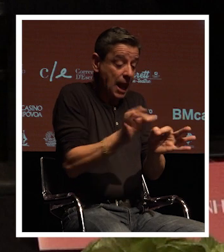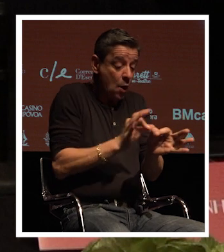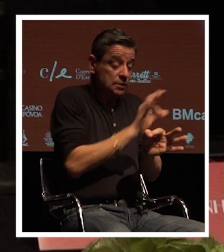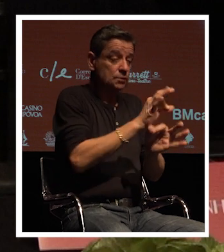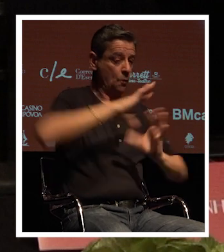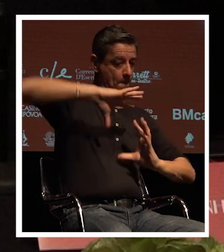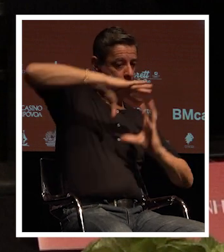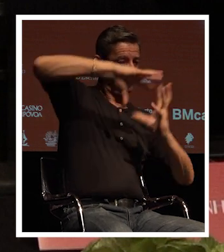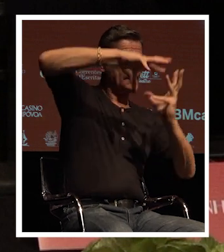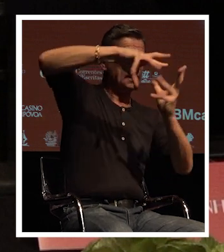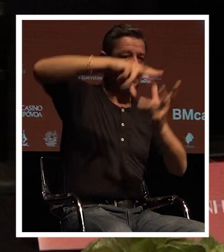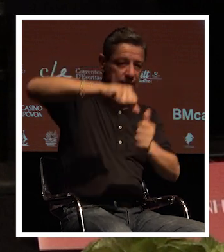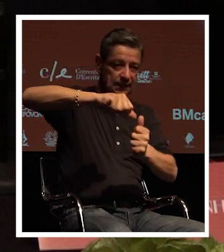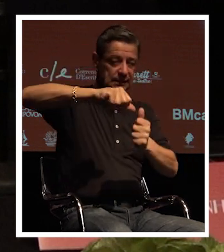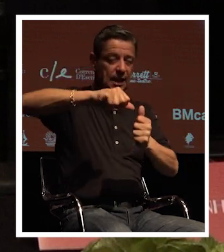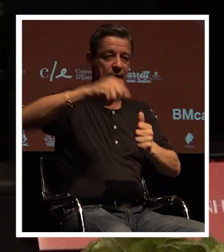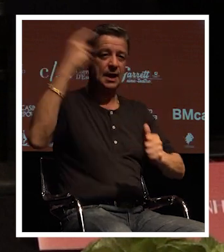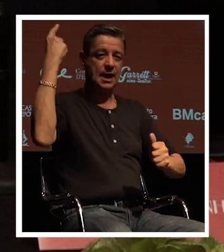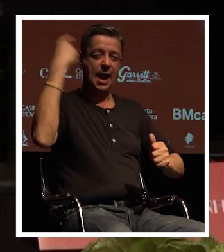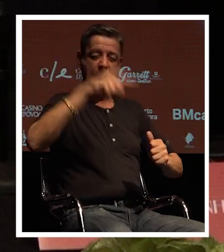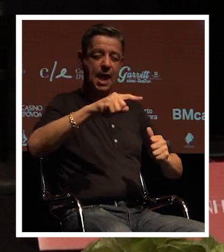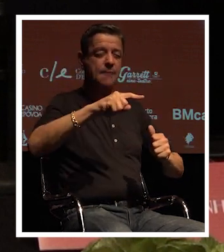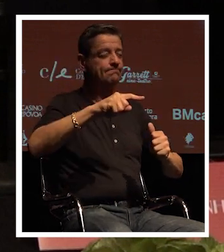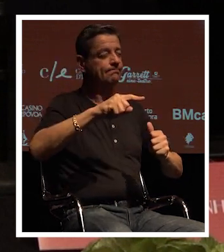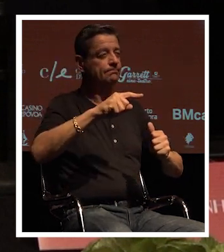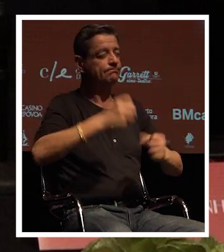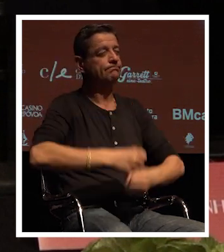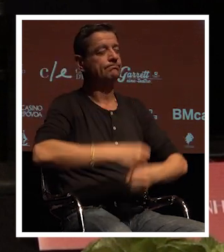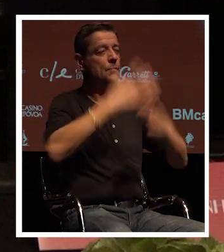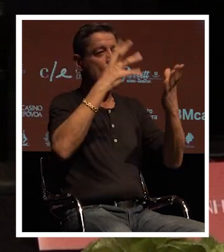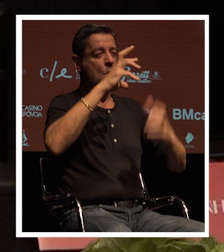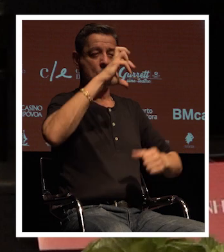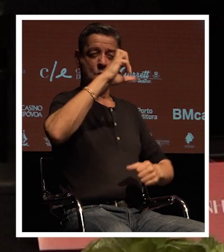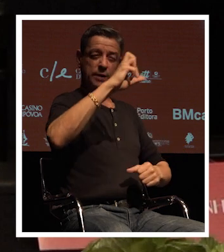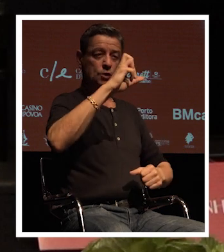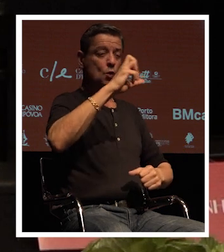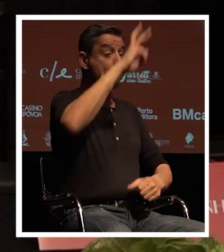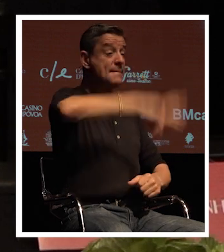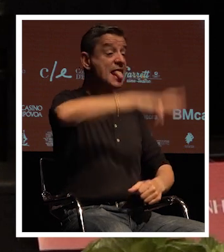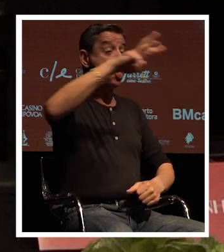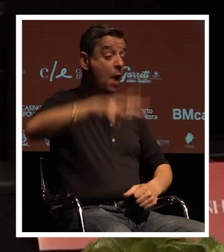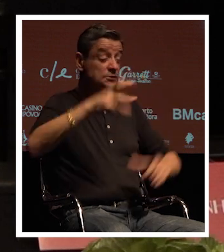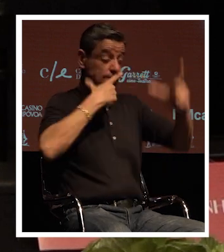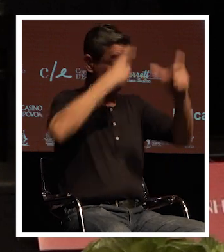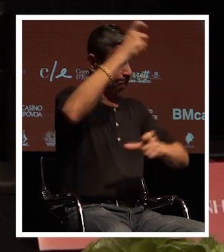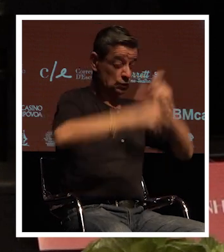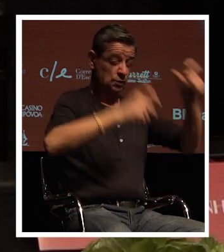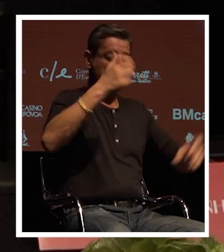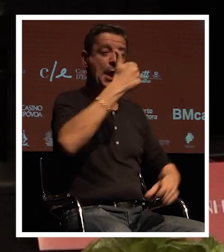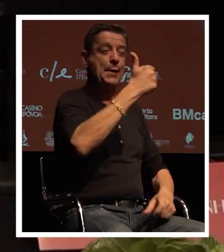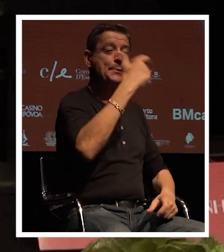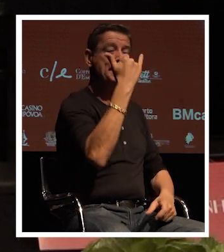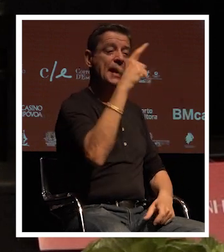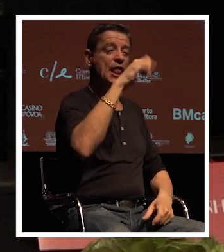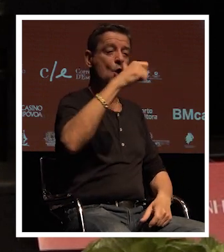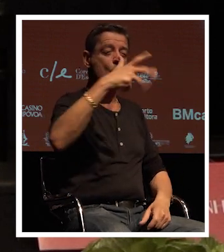planeta é um enorme corpo um metabolismo composto por 8 biliões de humanos mais os restantes biliões das